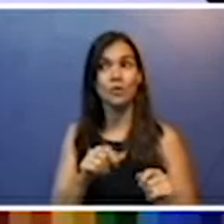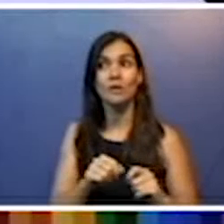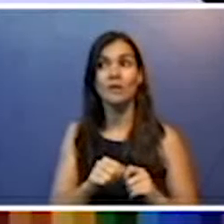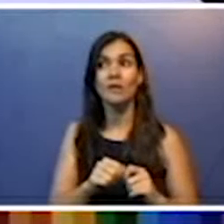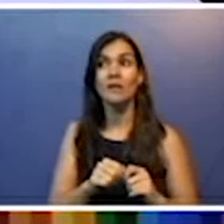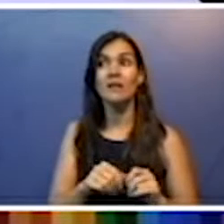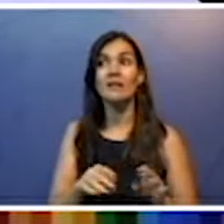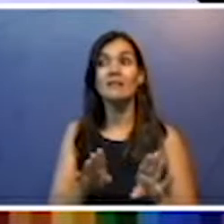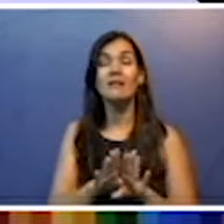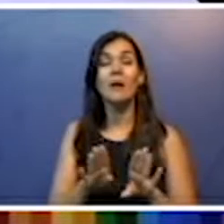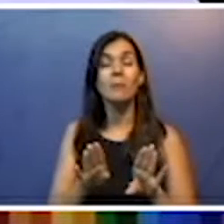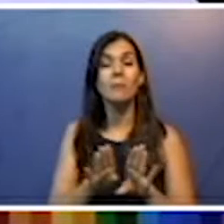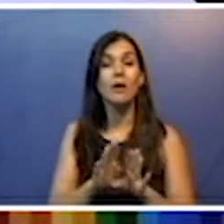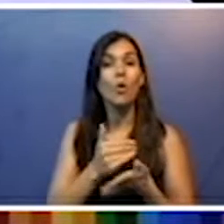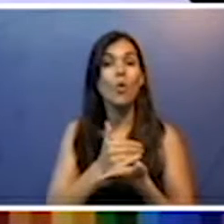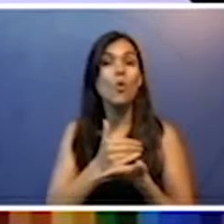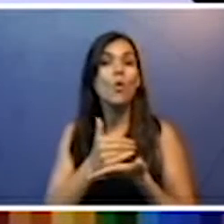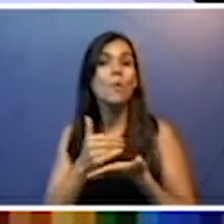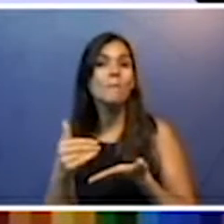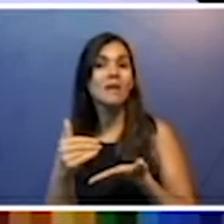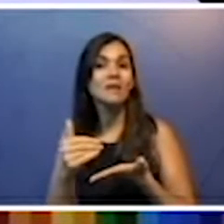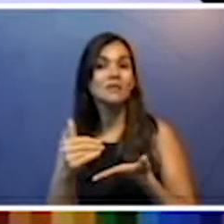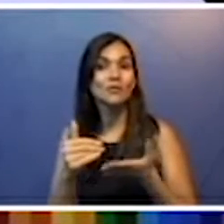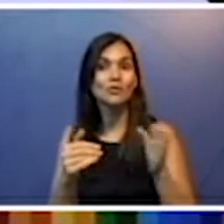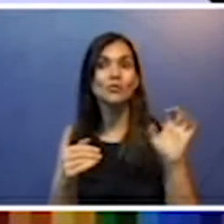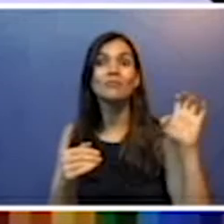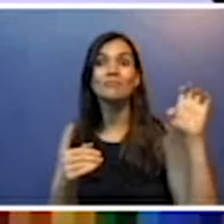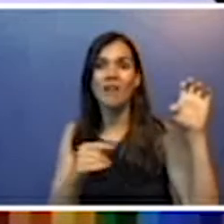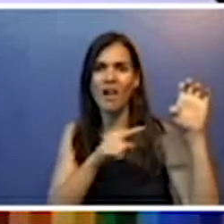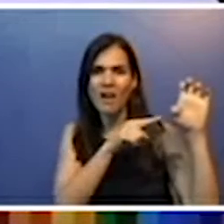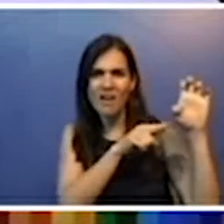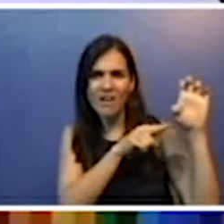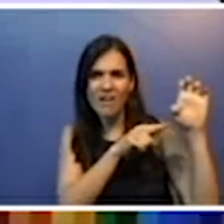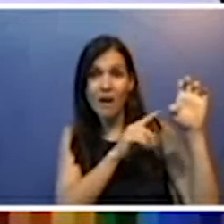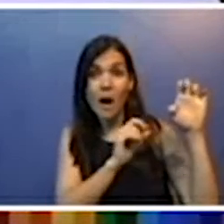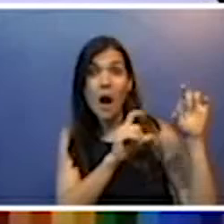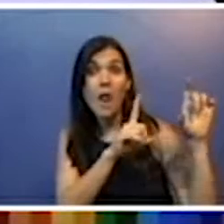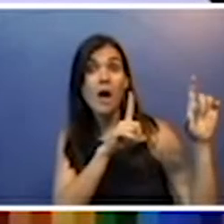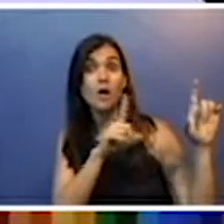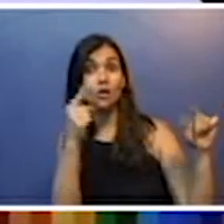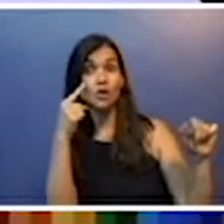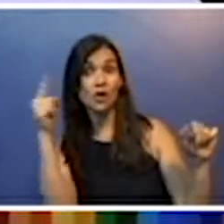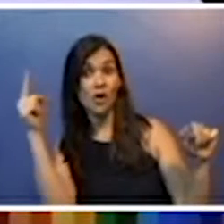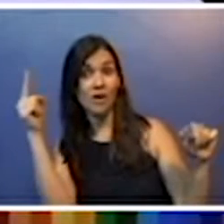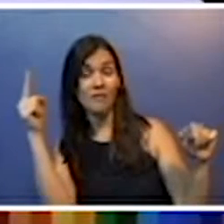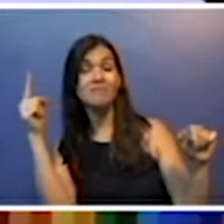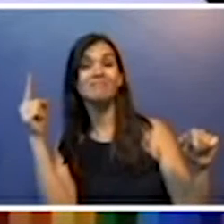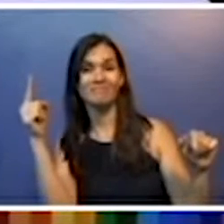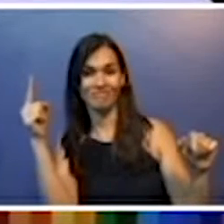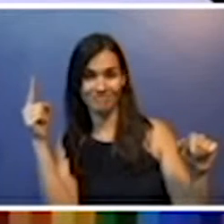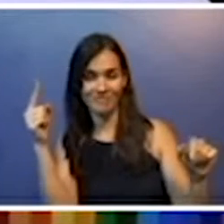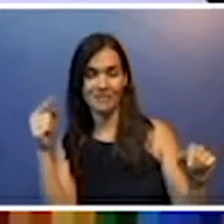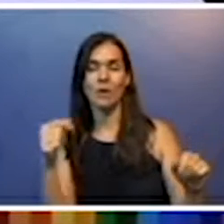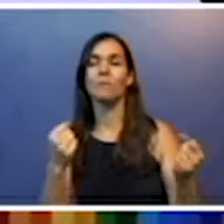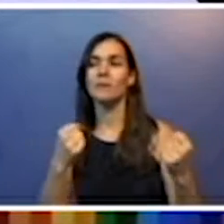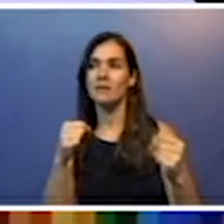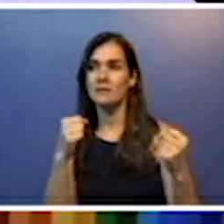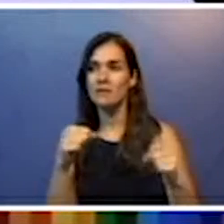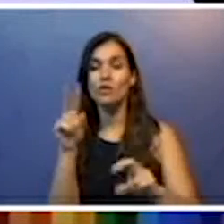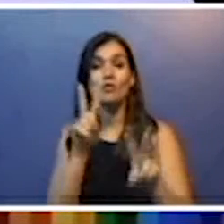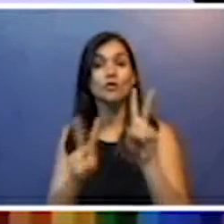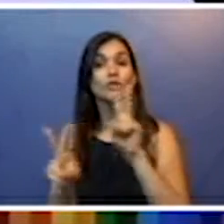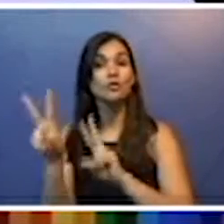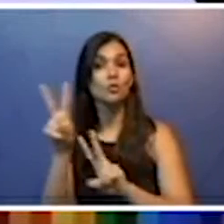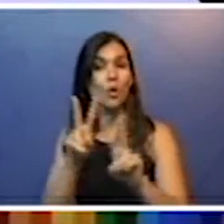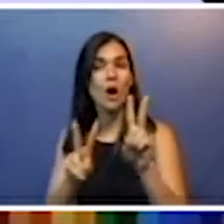letra maiúscula no início das frases. Então, observem as pistas visuais. O